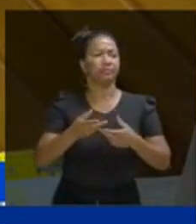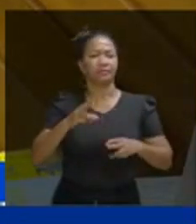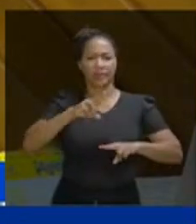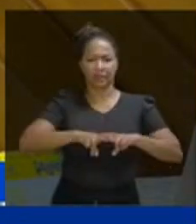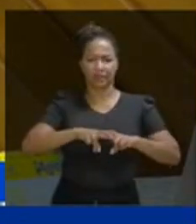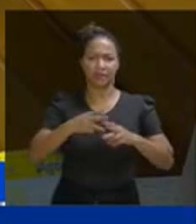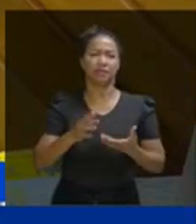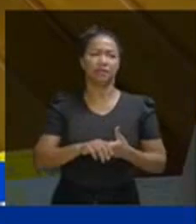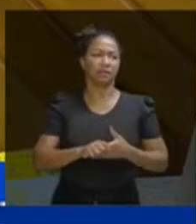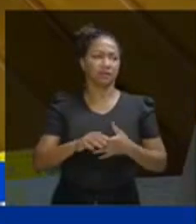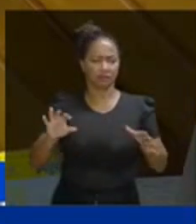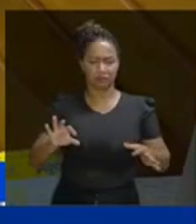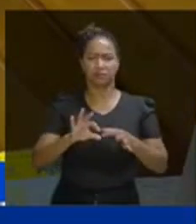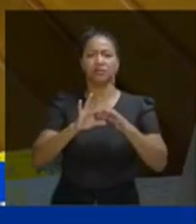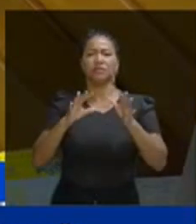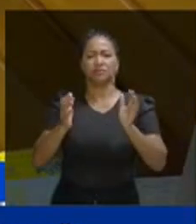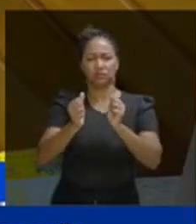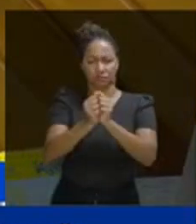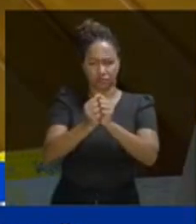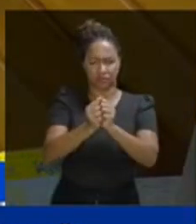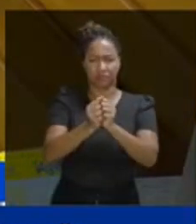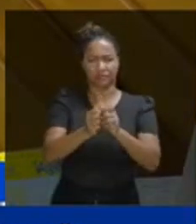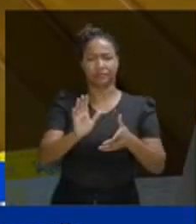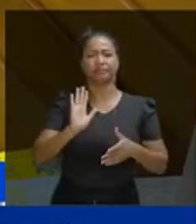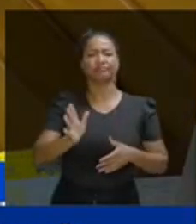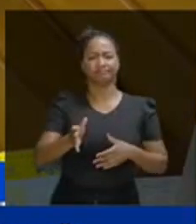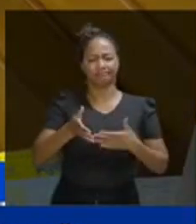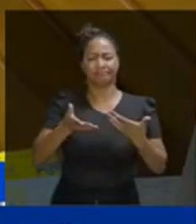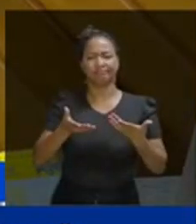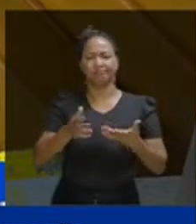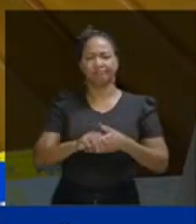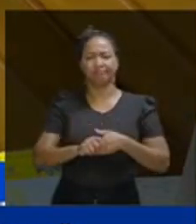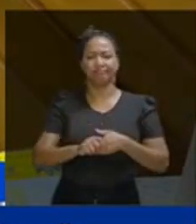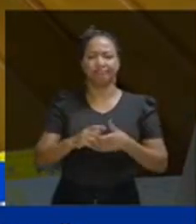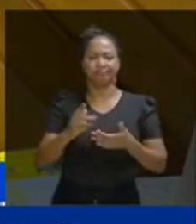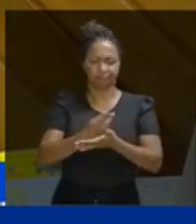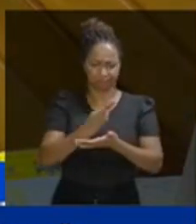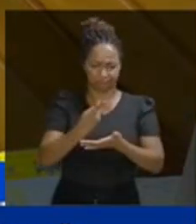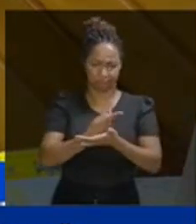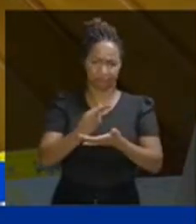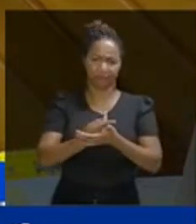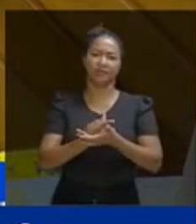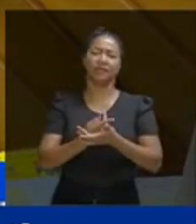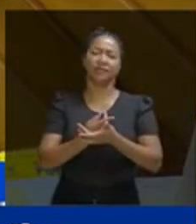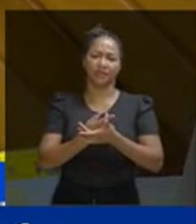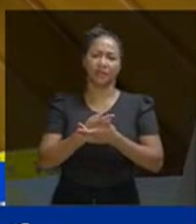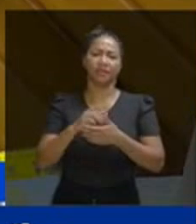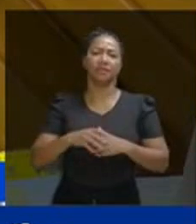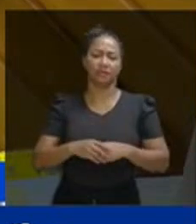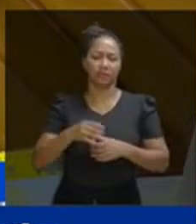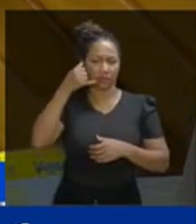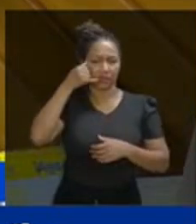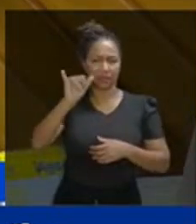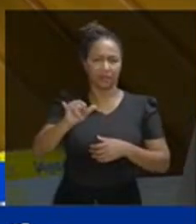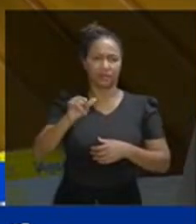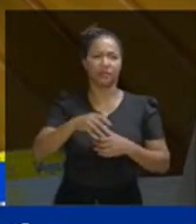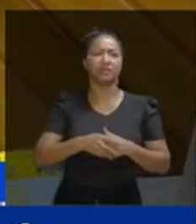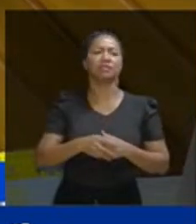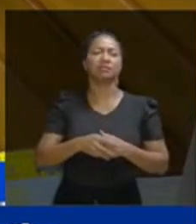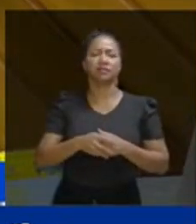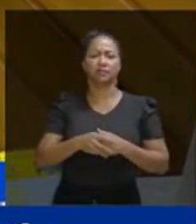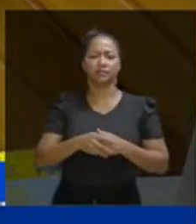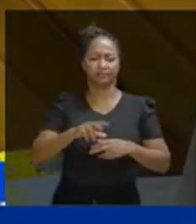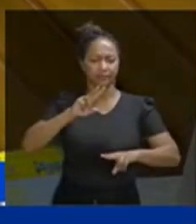estão inegavelmente presentes, na medida em que a atuação ilícita do impetrante somente poderia ser evitada por meio da